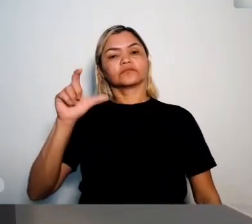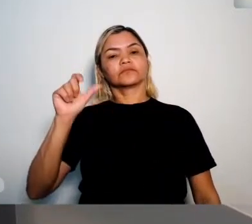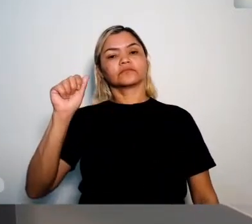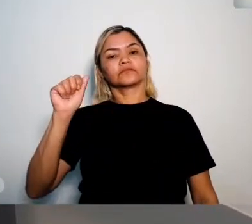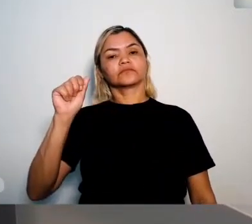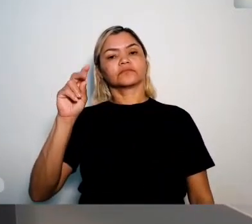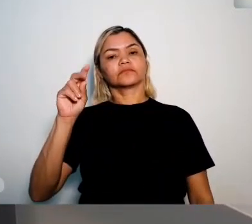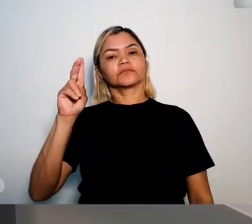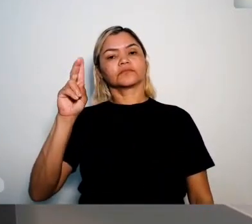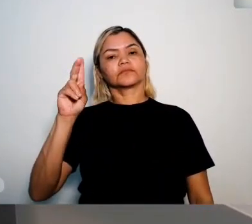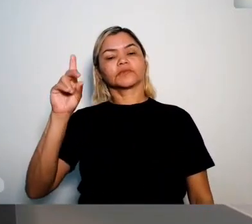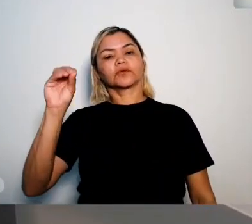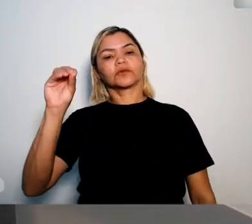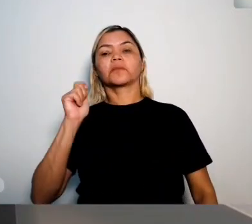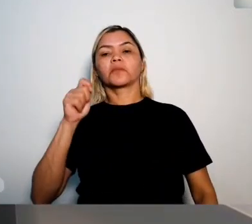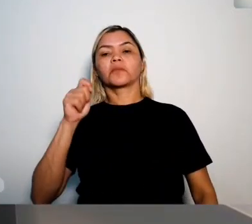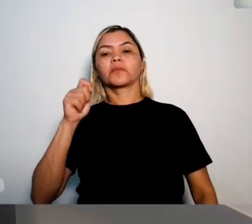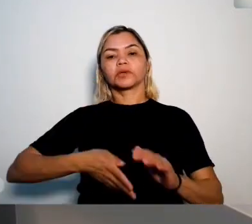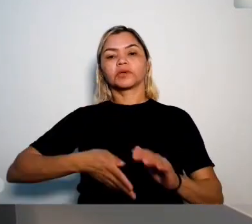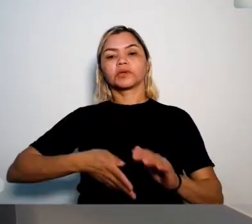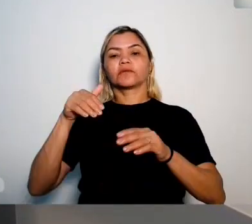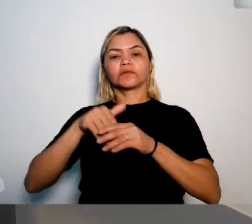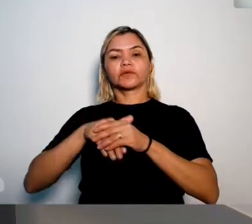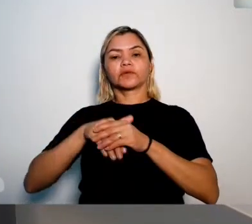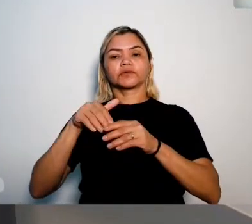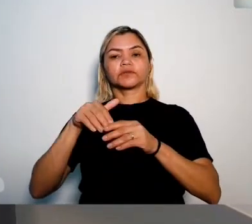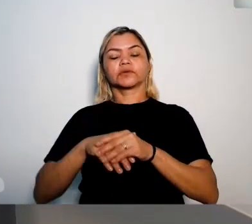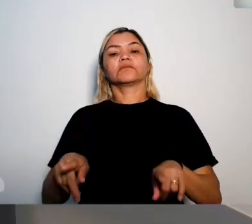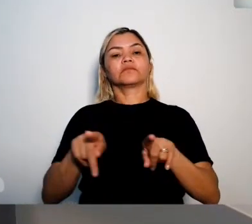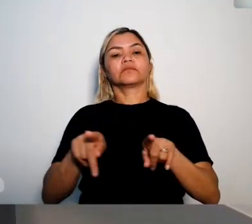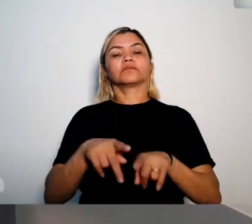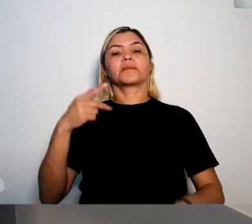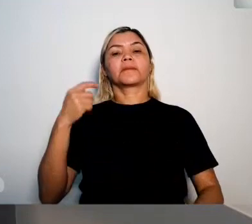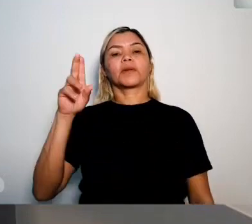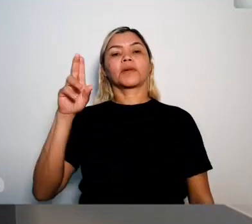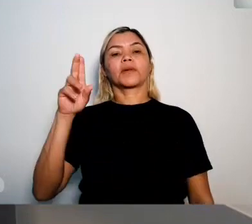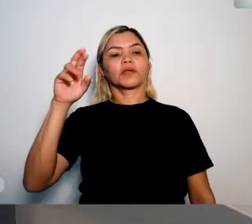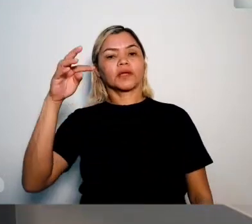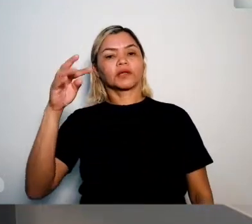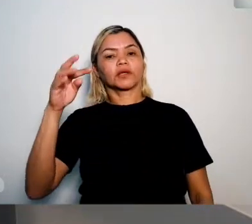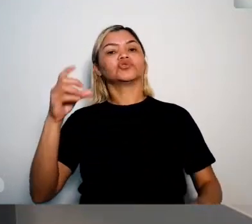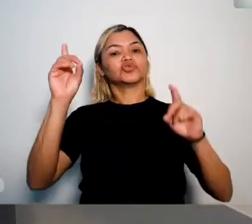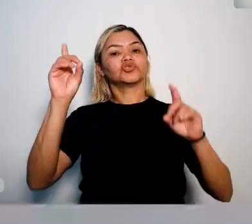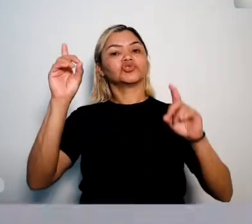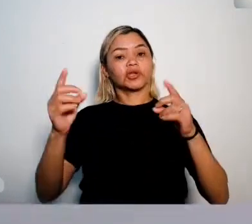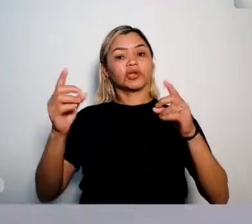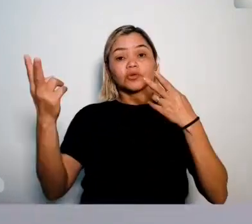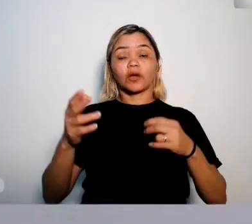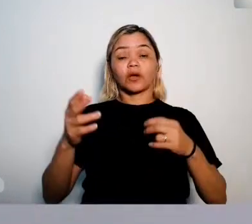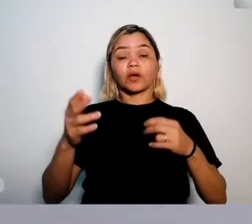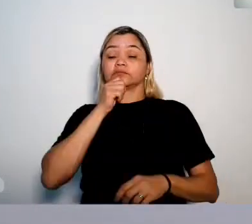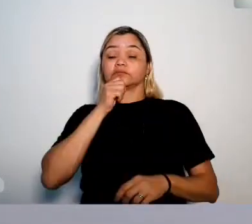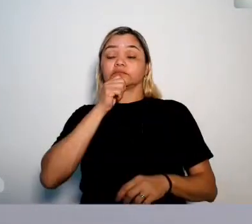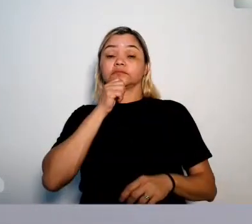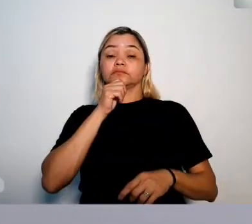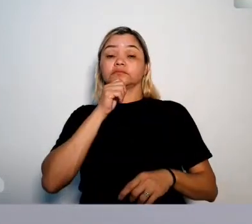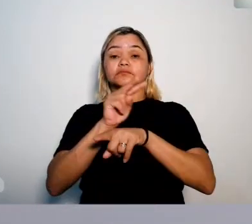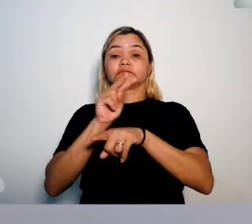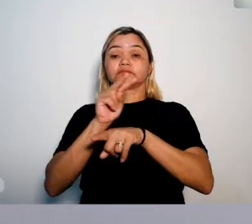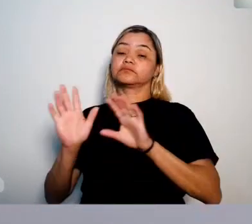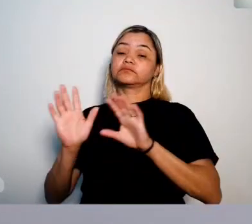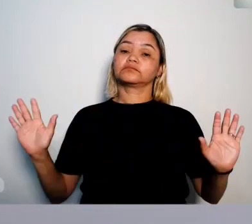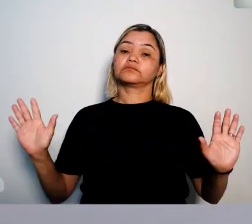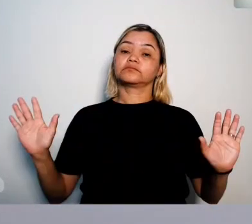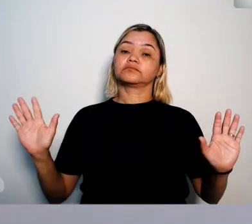a sua votação, nada mais justo que o vereador Paulo Renato tenha o mesmo direito, ainda que o regimento assim não faça previsão. Questão de ordem, senhor presidente.